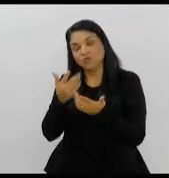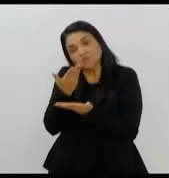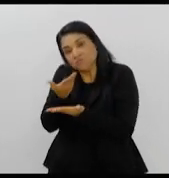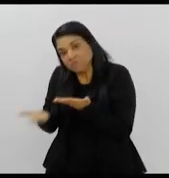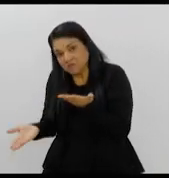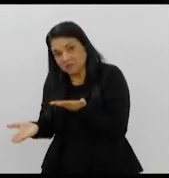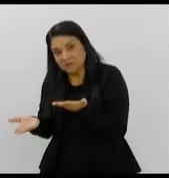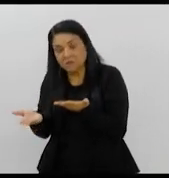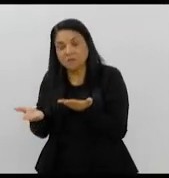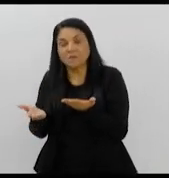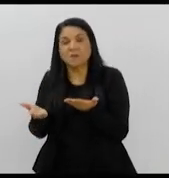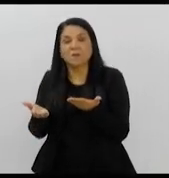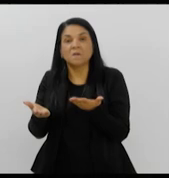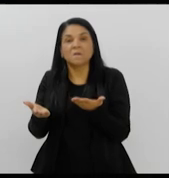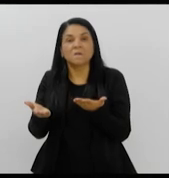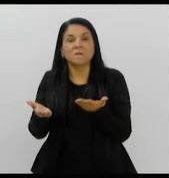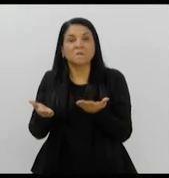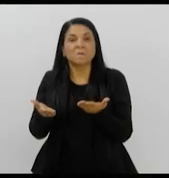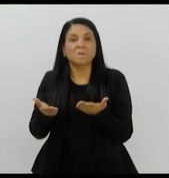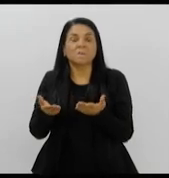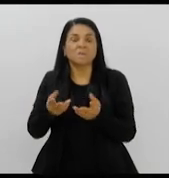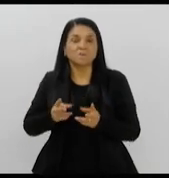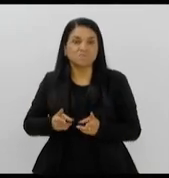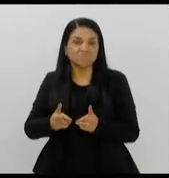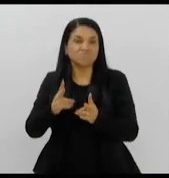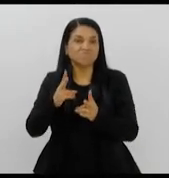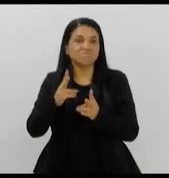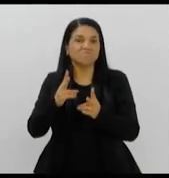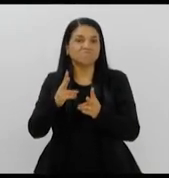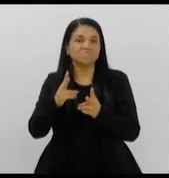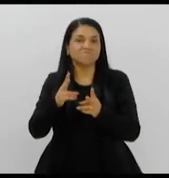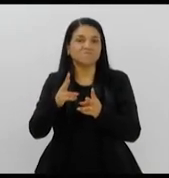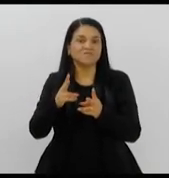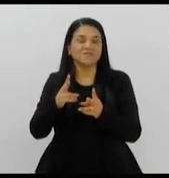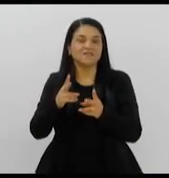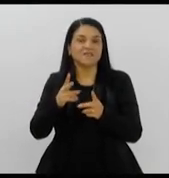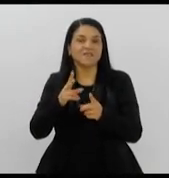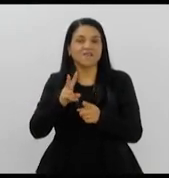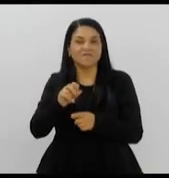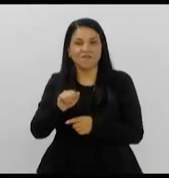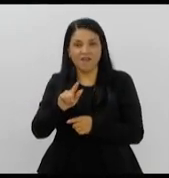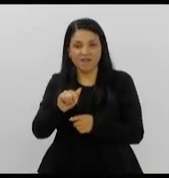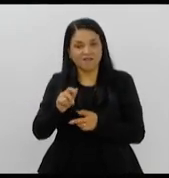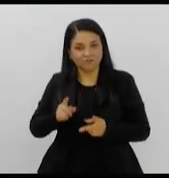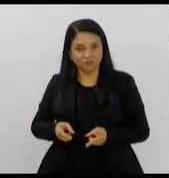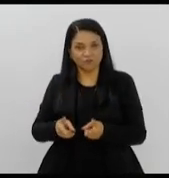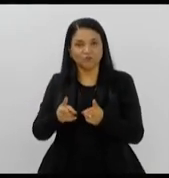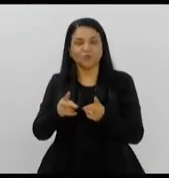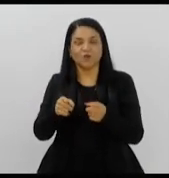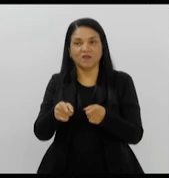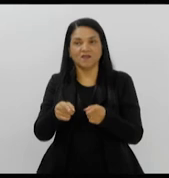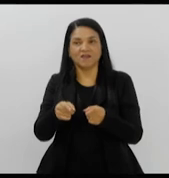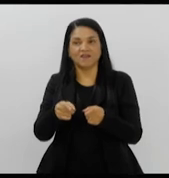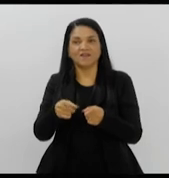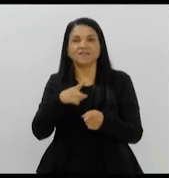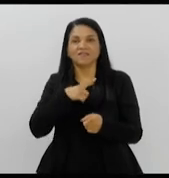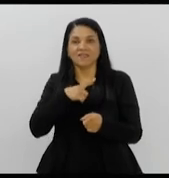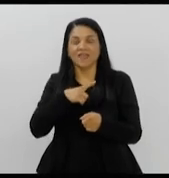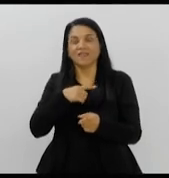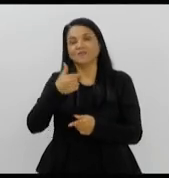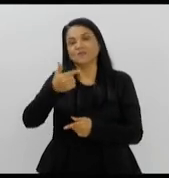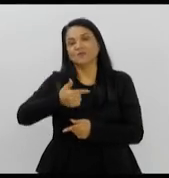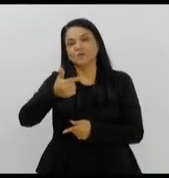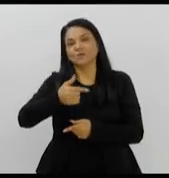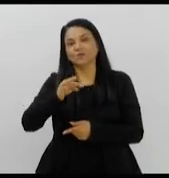mas o pleito ainda não se encerrou. ainda vamos ter o